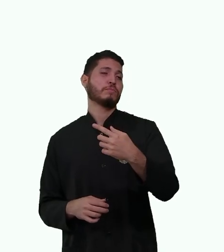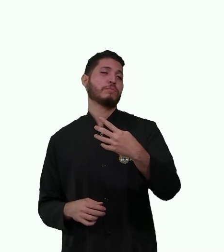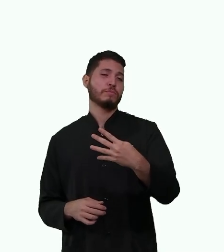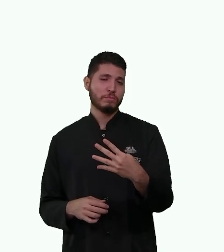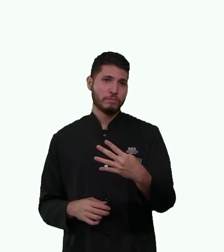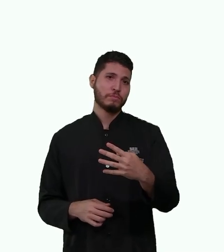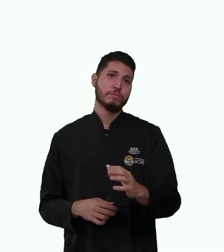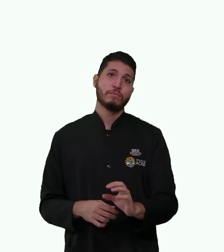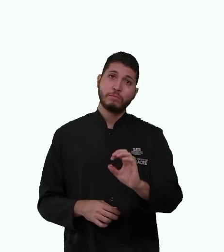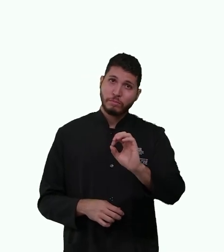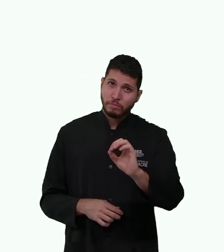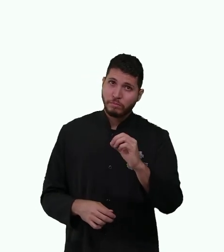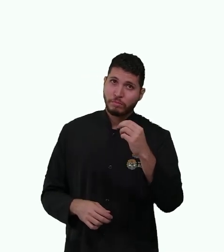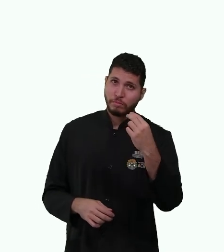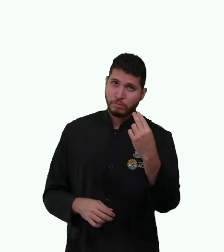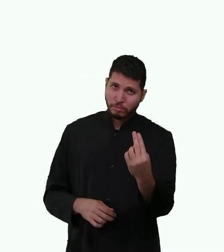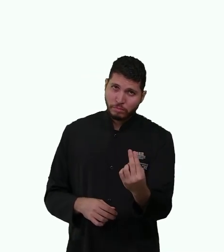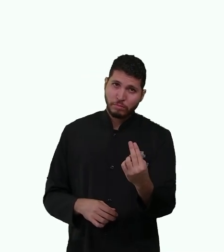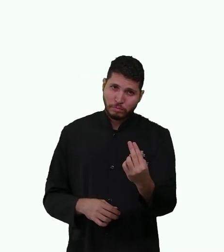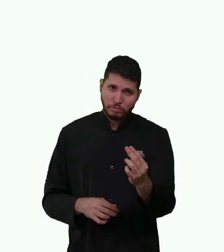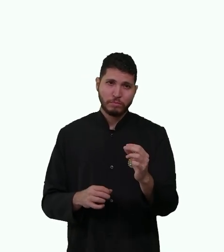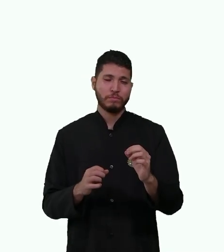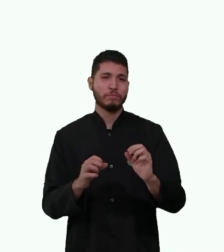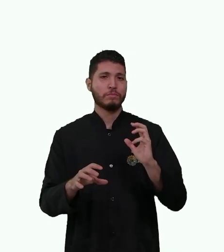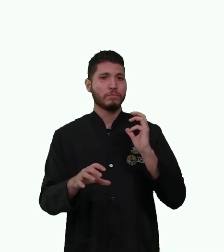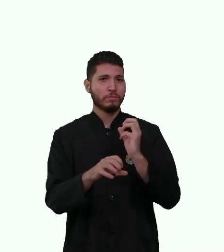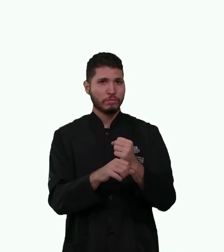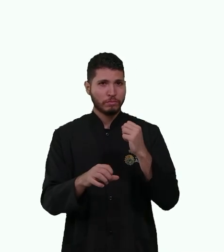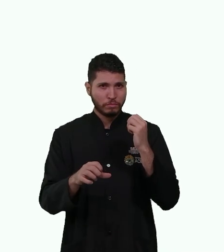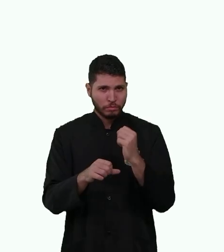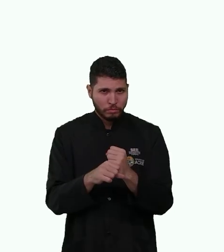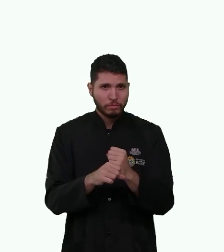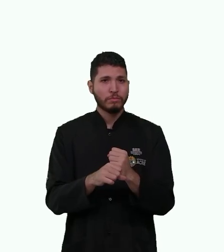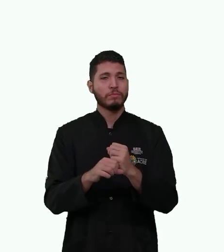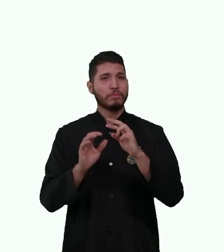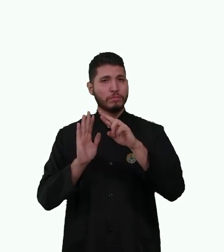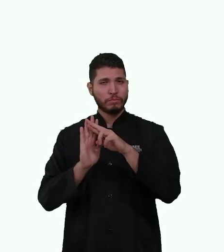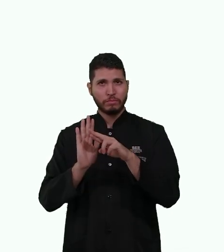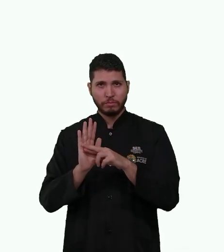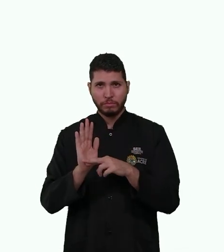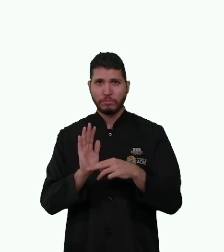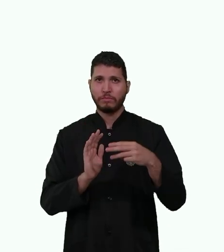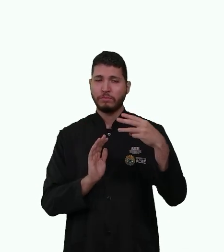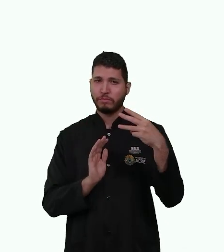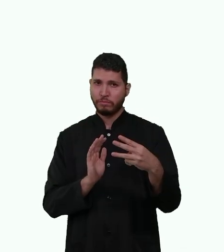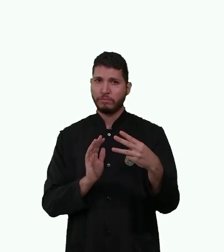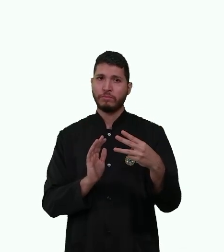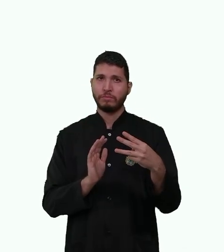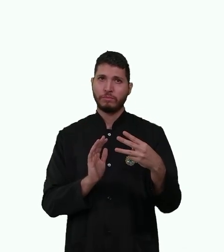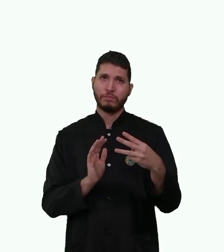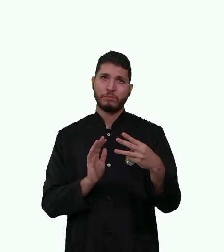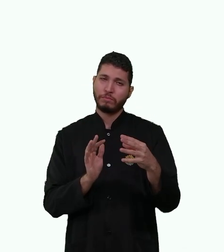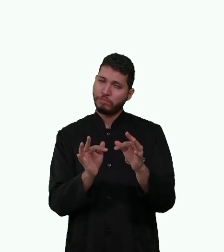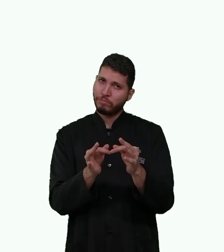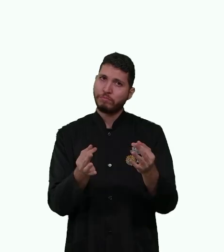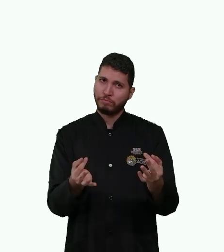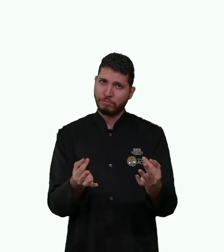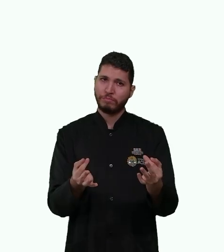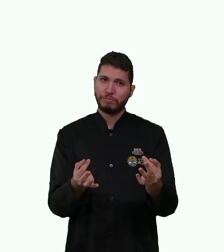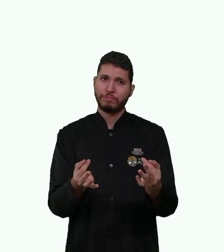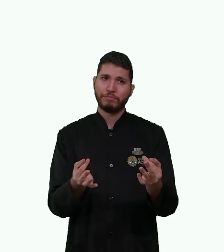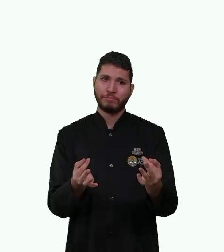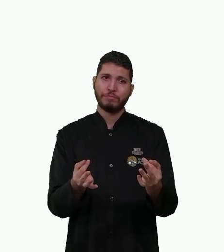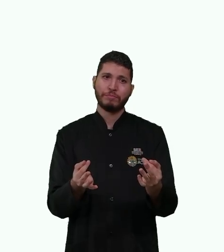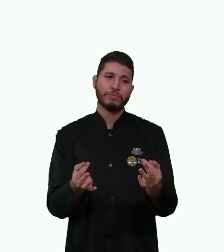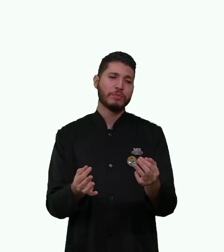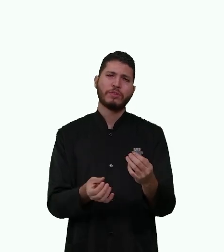Ou ainda, a gente pode calcular esse valor percentual por regra de 3, né? Regra de 3 simples. E aí,